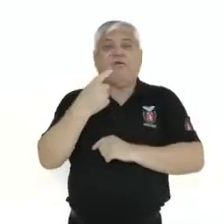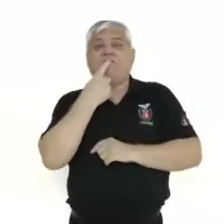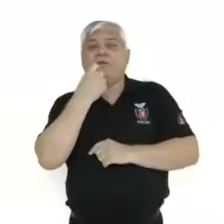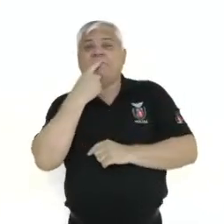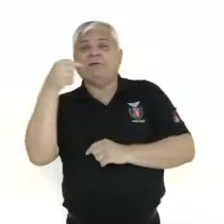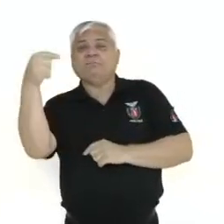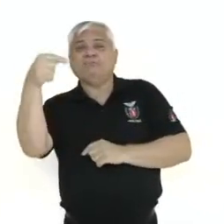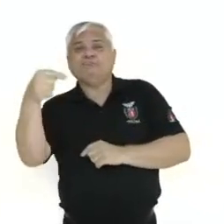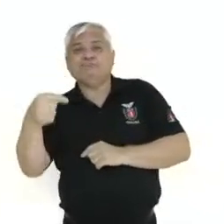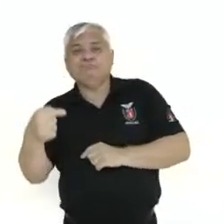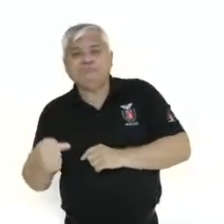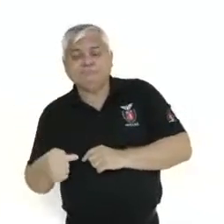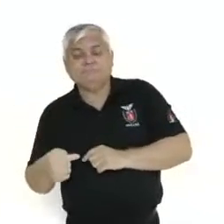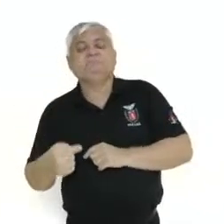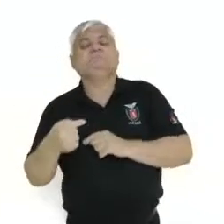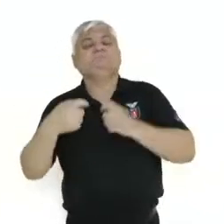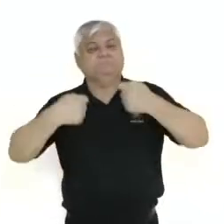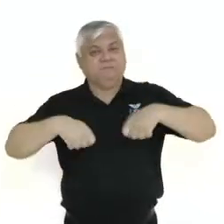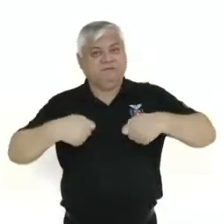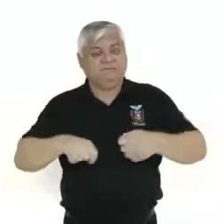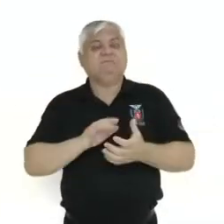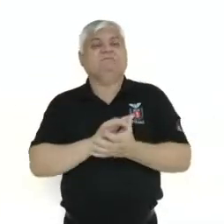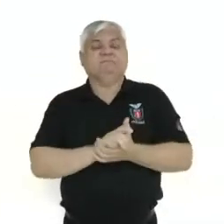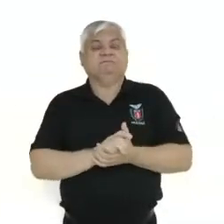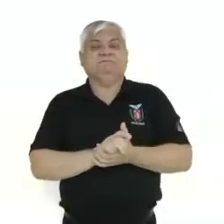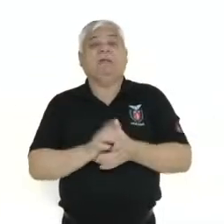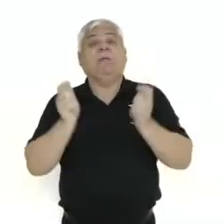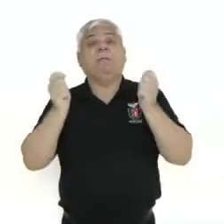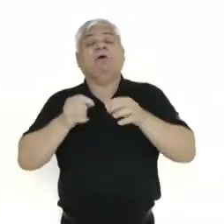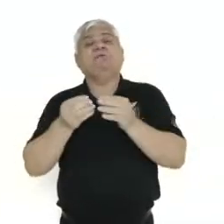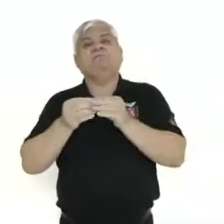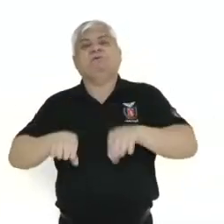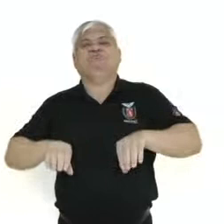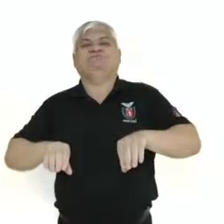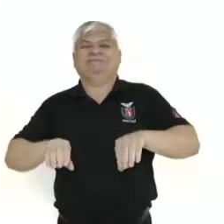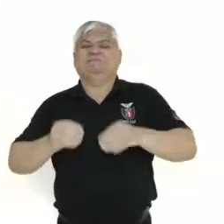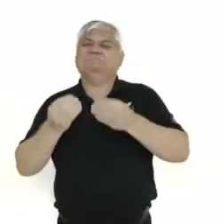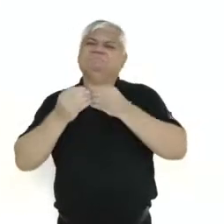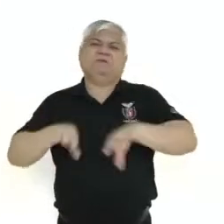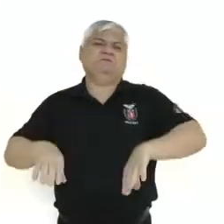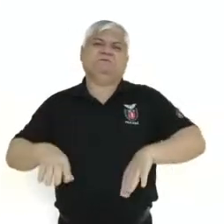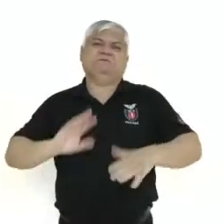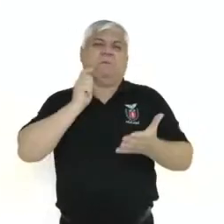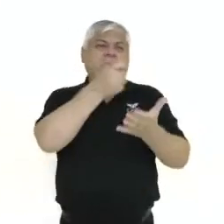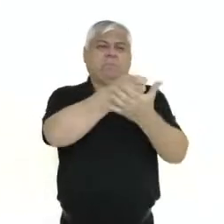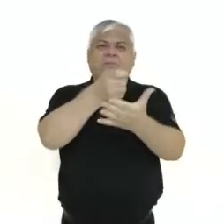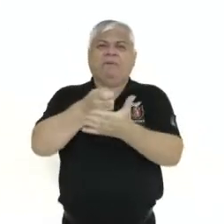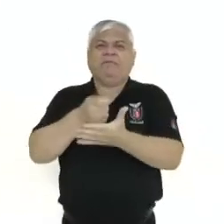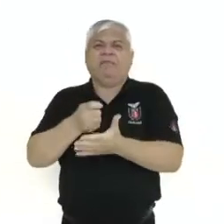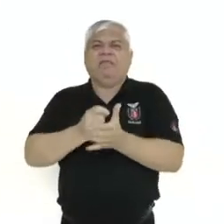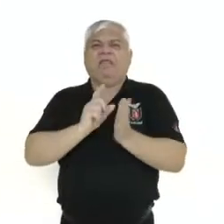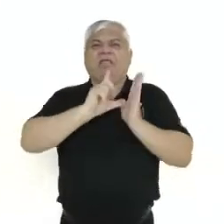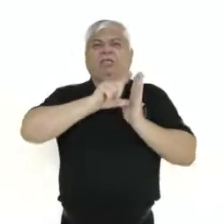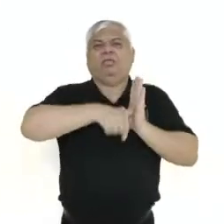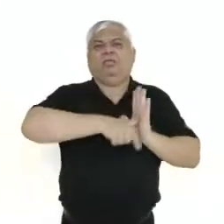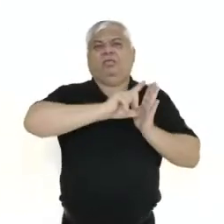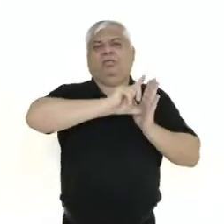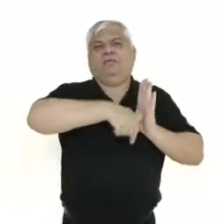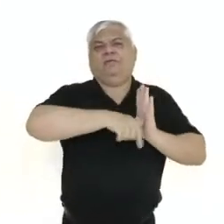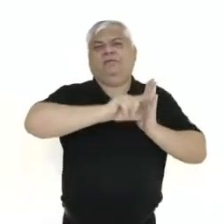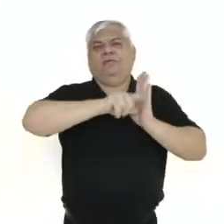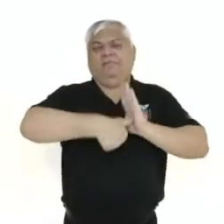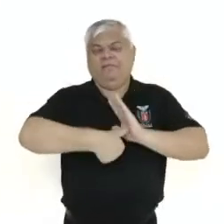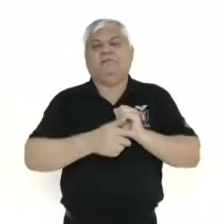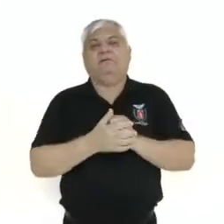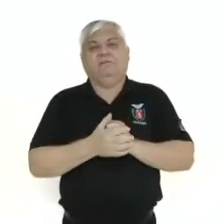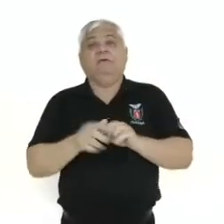organizado, correrá o risco de ter prejuízos com o negócio, não pagar as contas em dia, não saber quais são